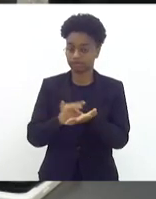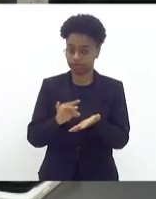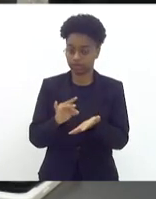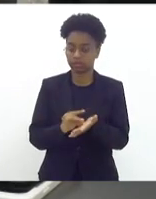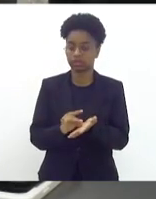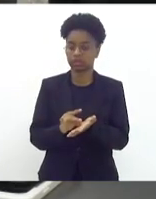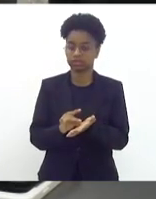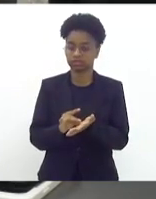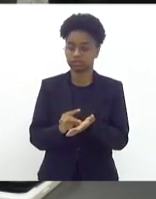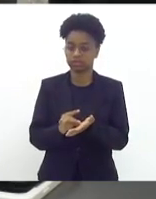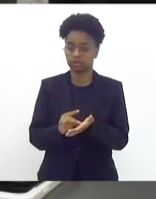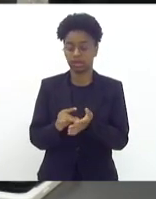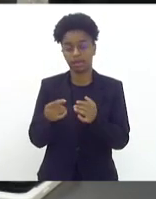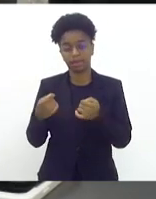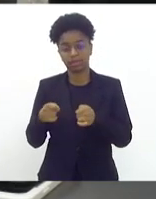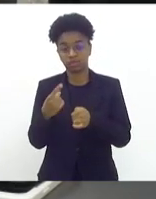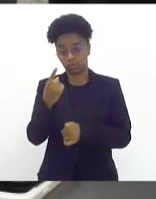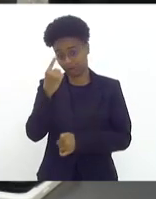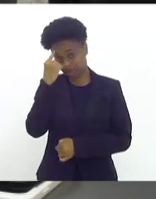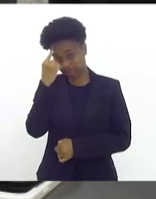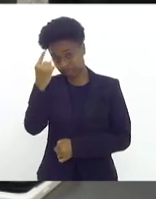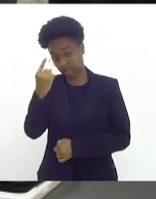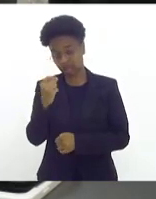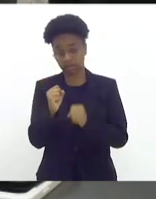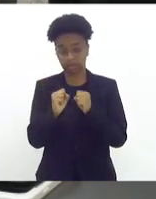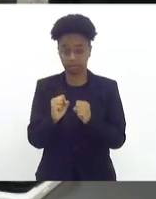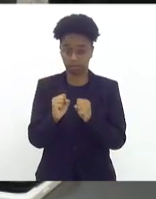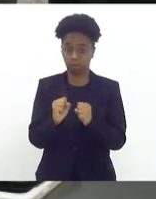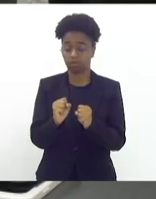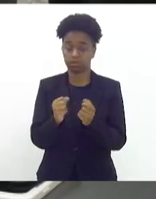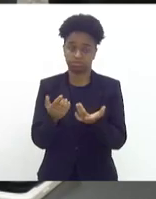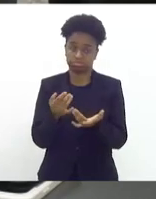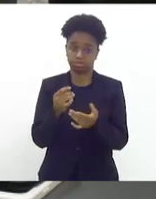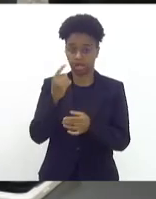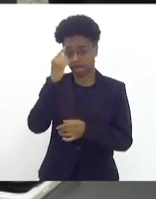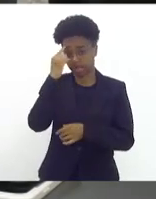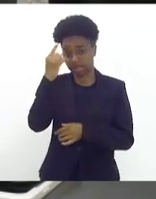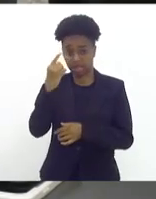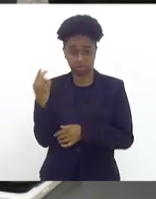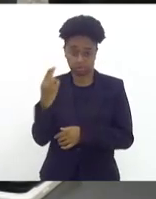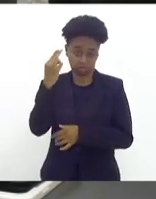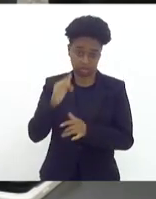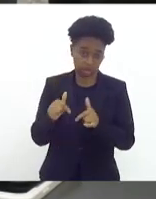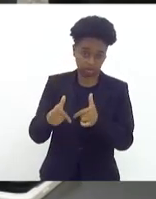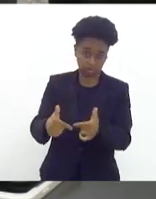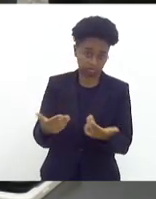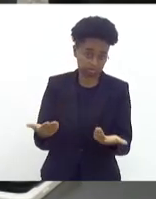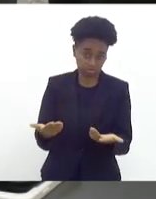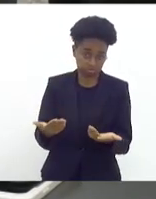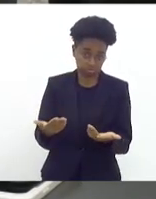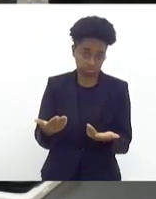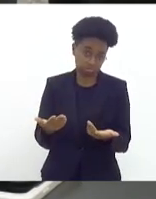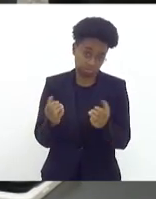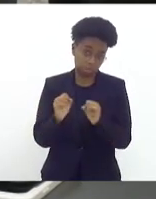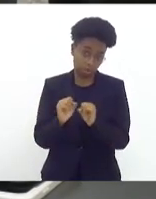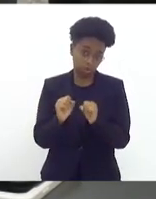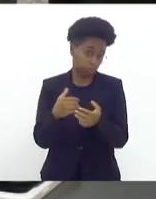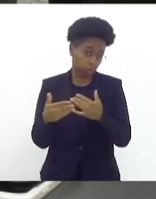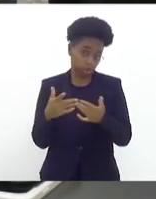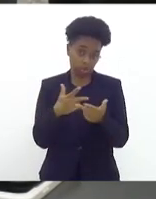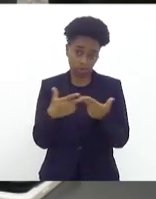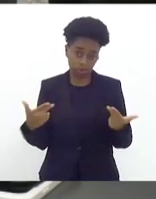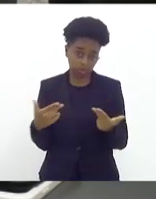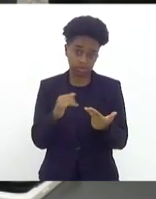ela depreende uma ideia que pode ser uma ideia, inclusive, inexequível, intangível. Pode ser qualquer coisa